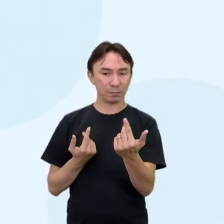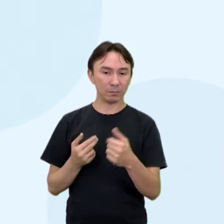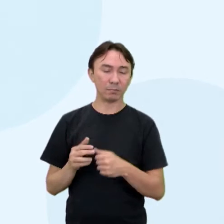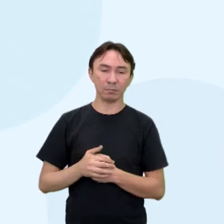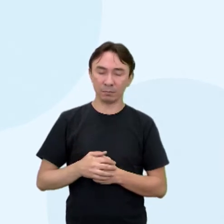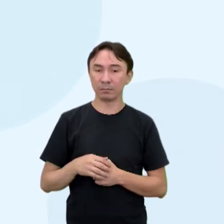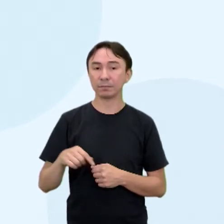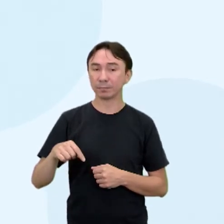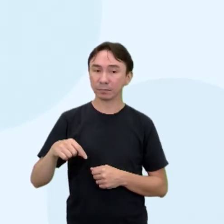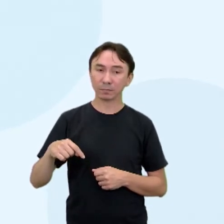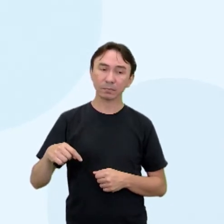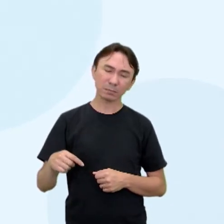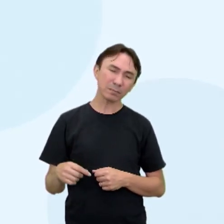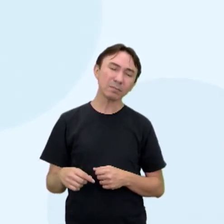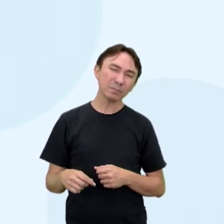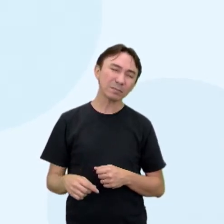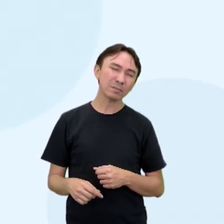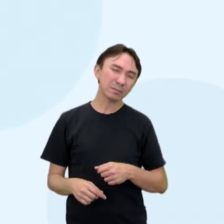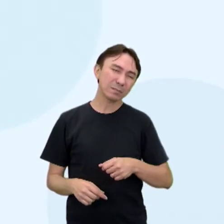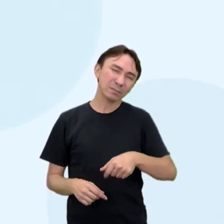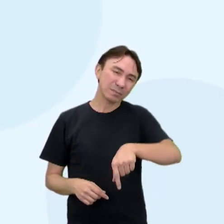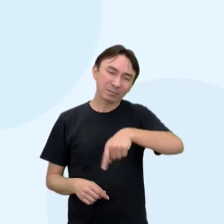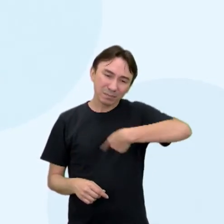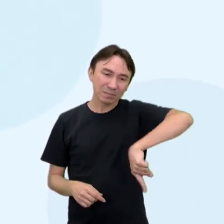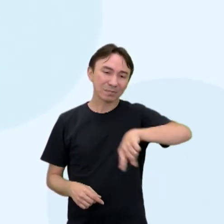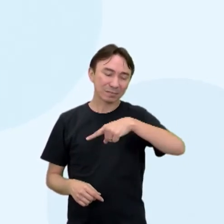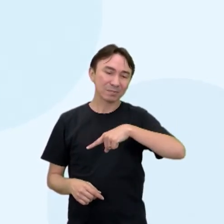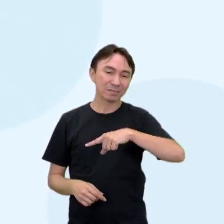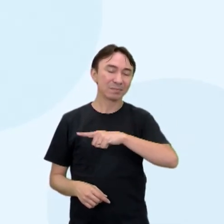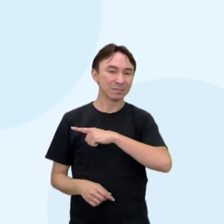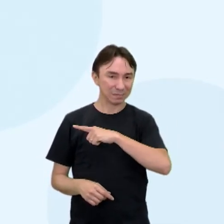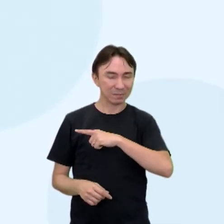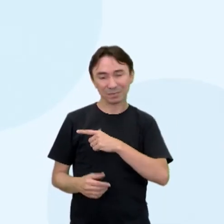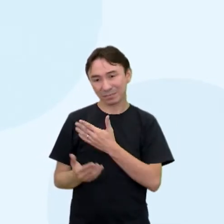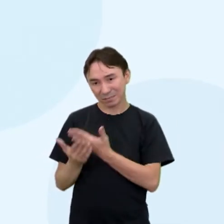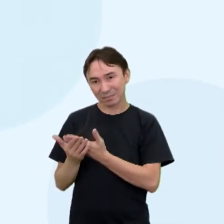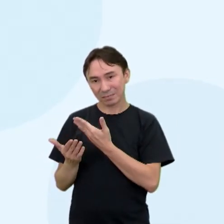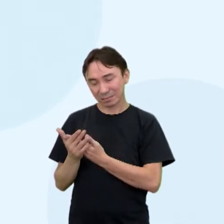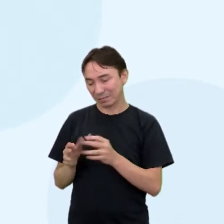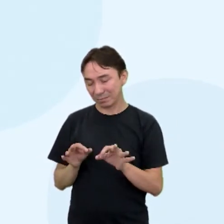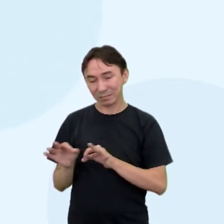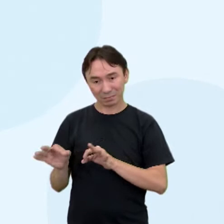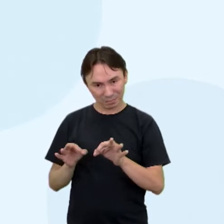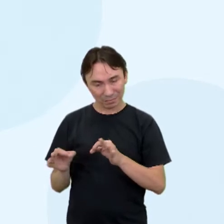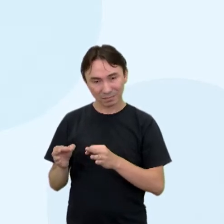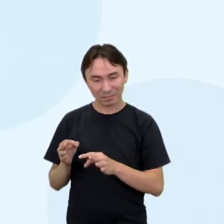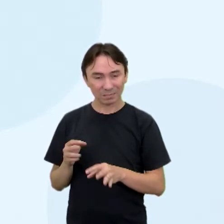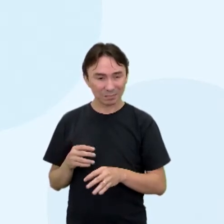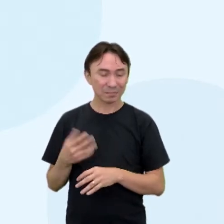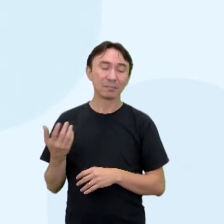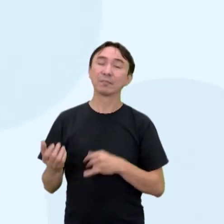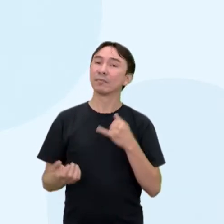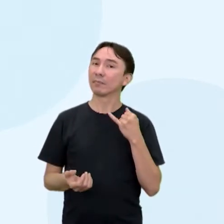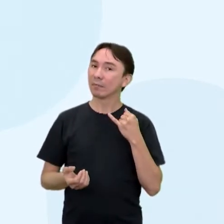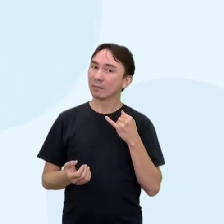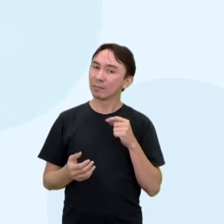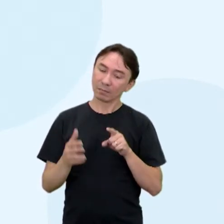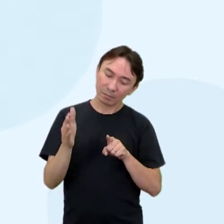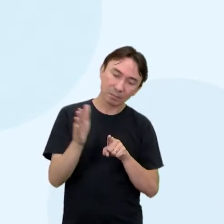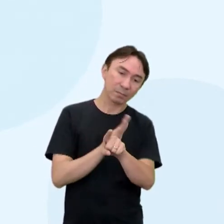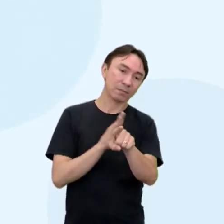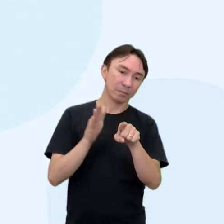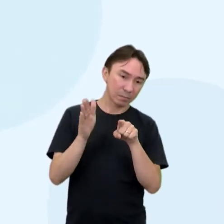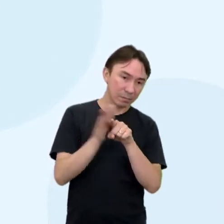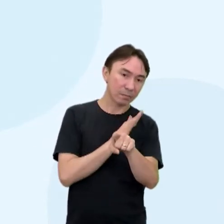sempre nessa rotina que a gente tem aí de produzir as aulas. Então, as perguntas são muito importantes, a gente sempre